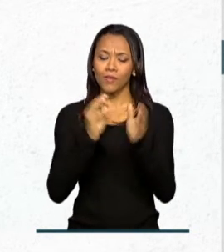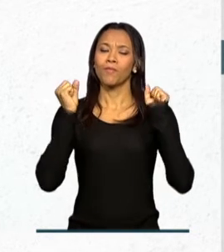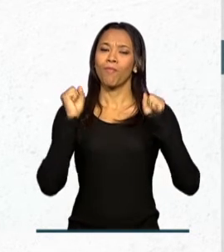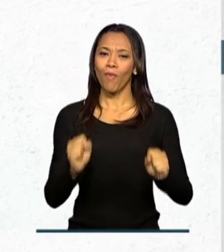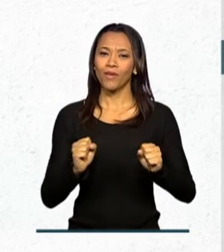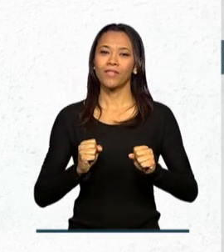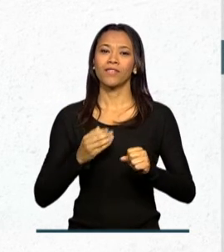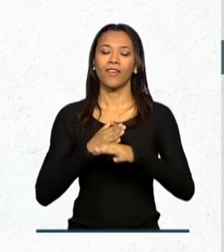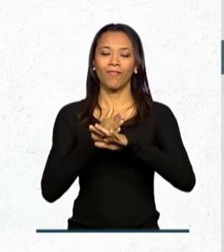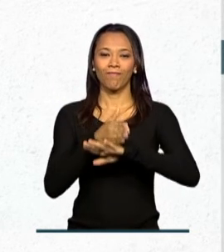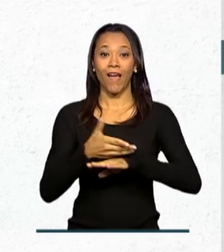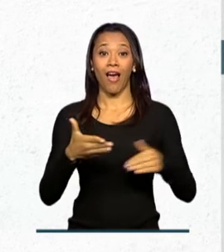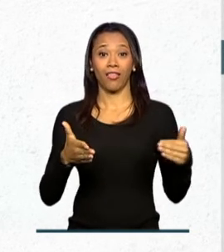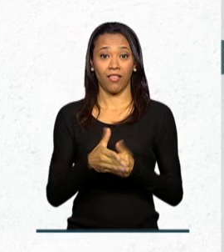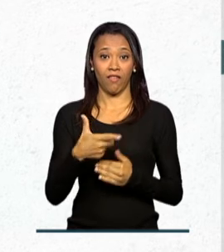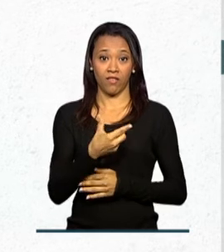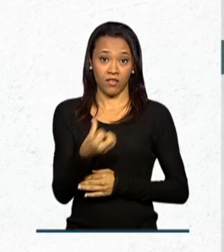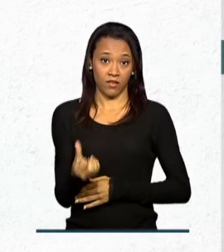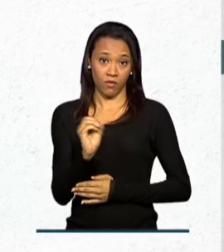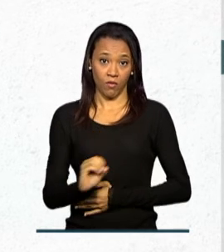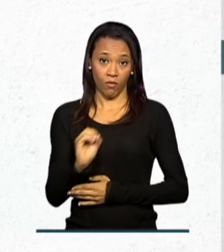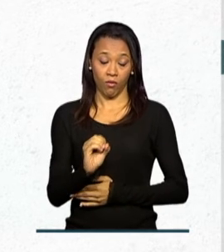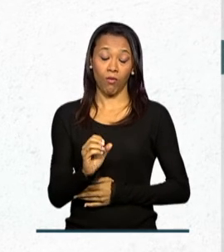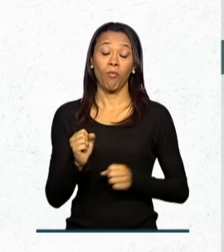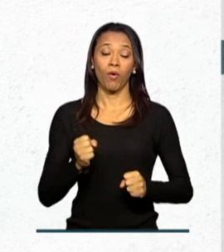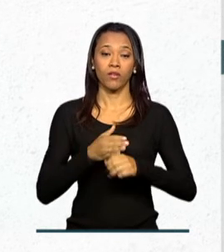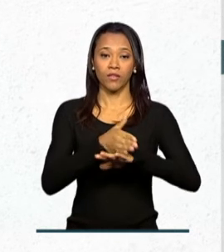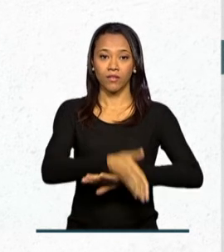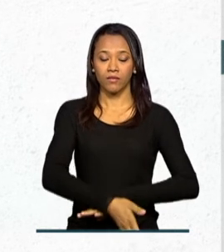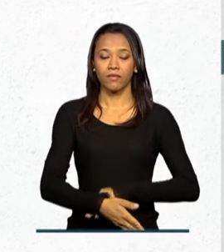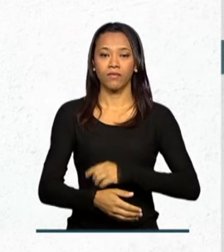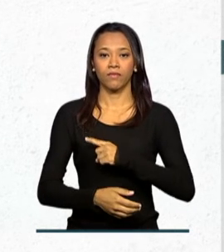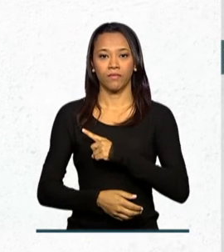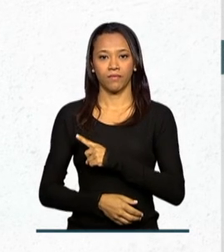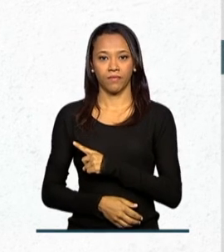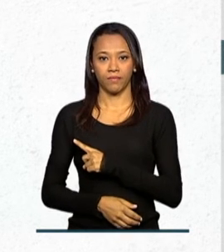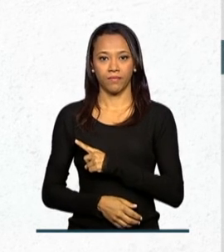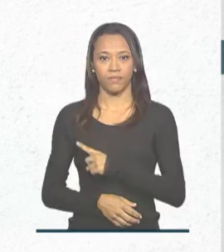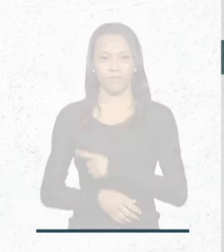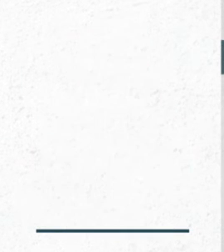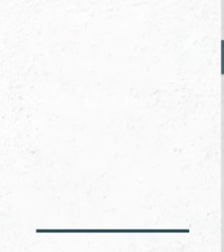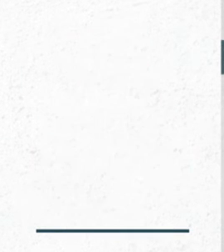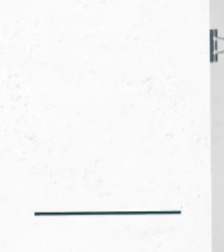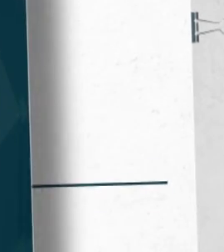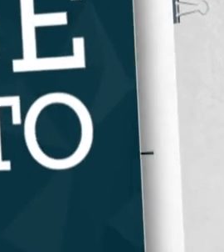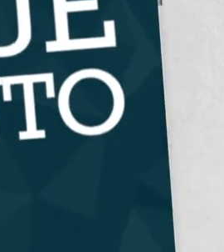ser feitas até 26 de outubro no endereço saúde.gov.br.